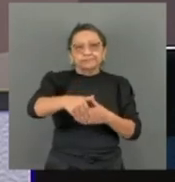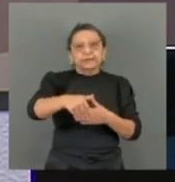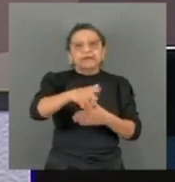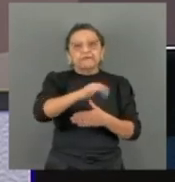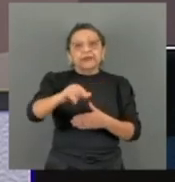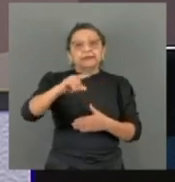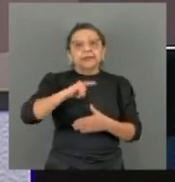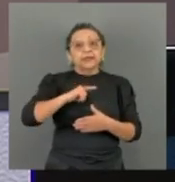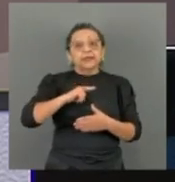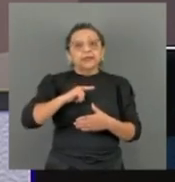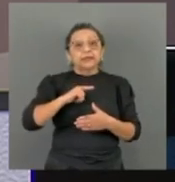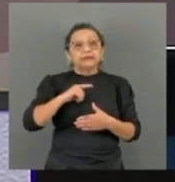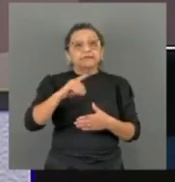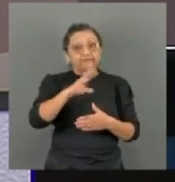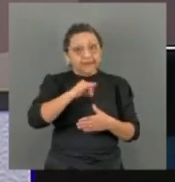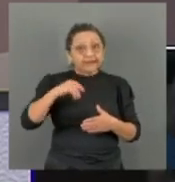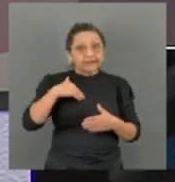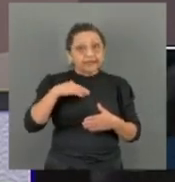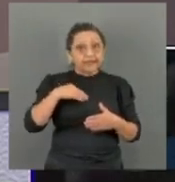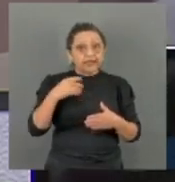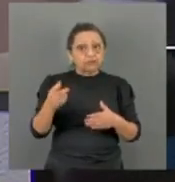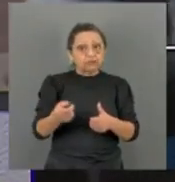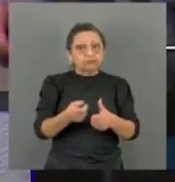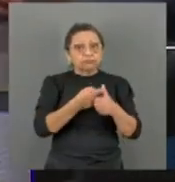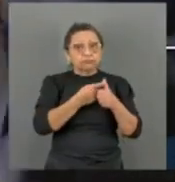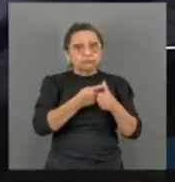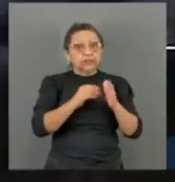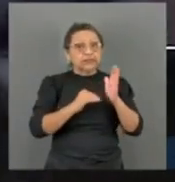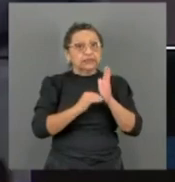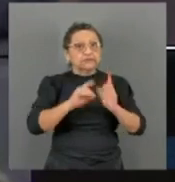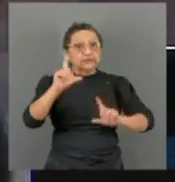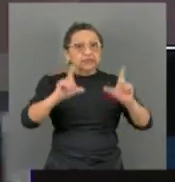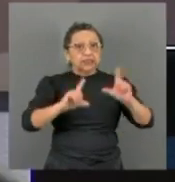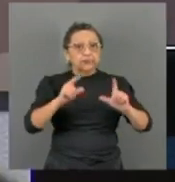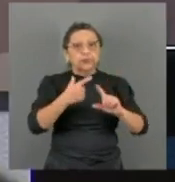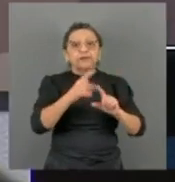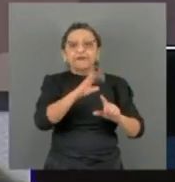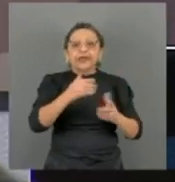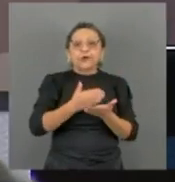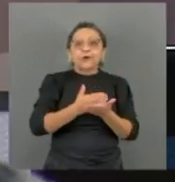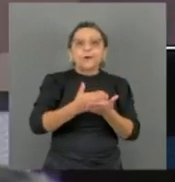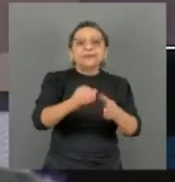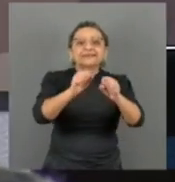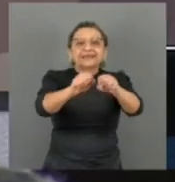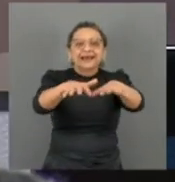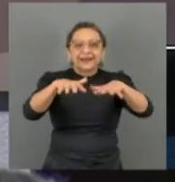um corte ao vivo na TV Senado, que vai começar, já houve, o plenário...